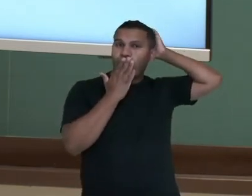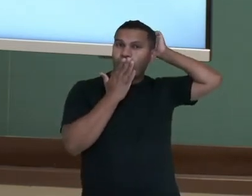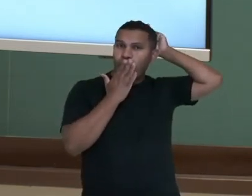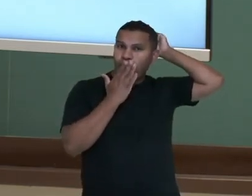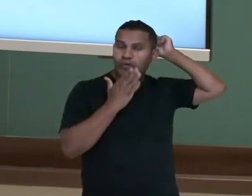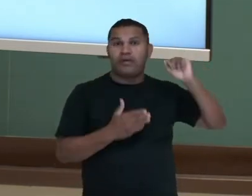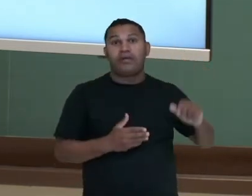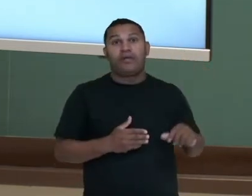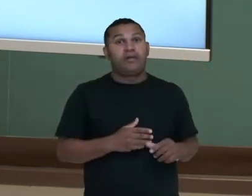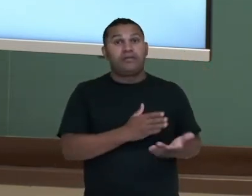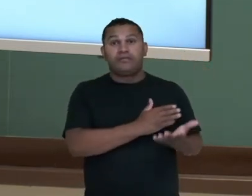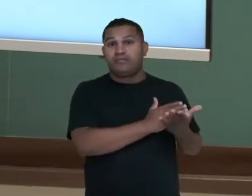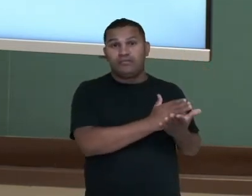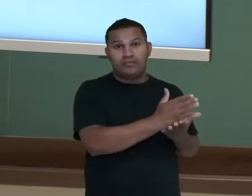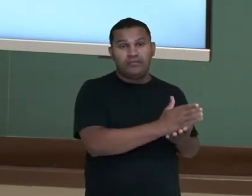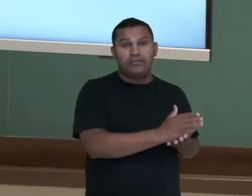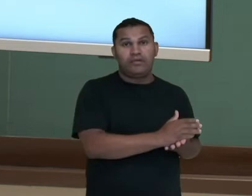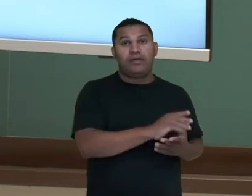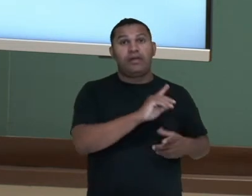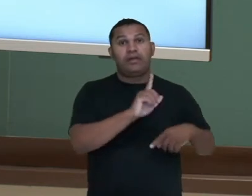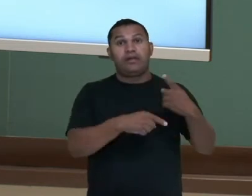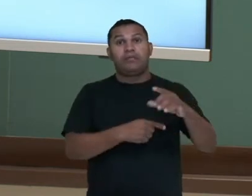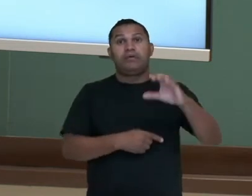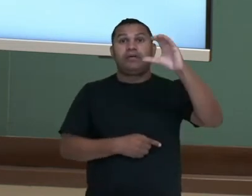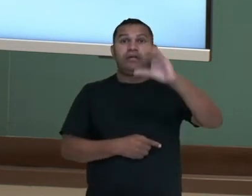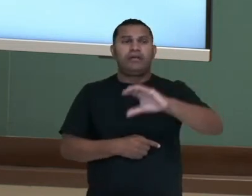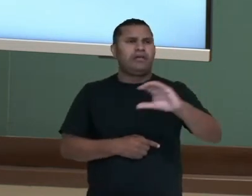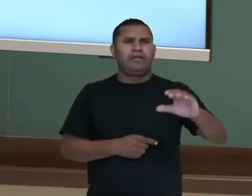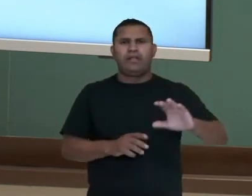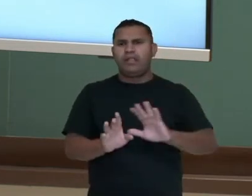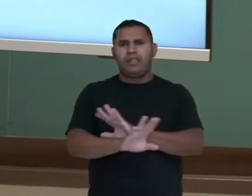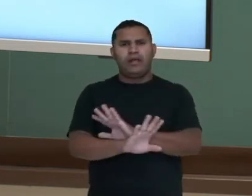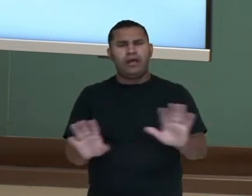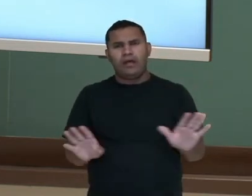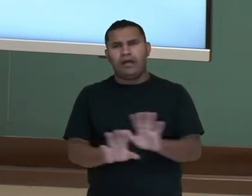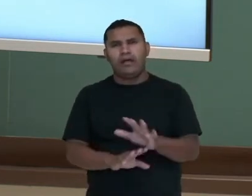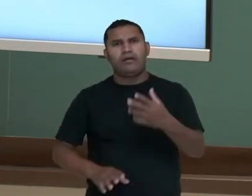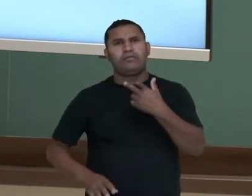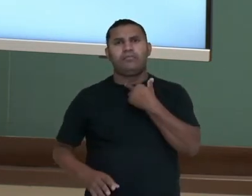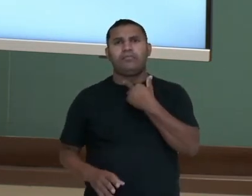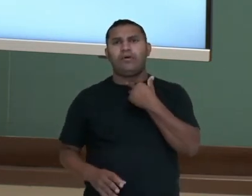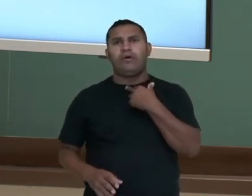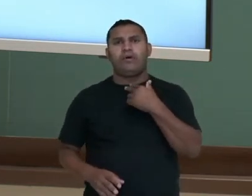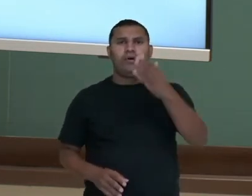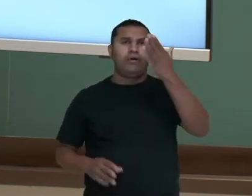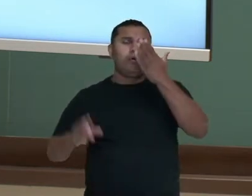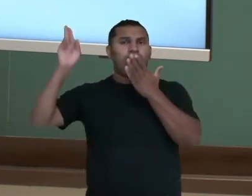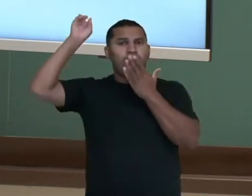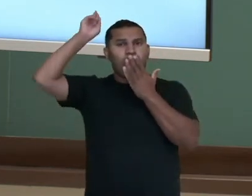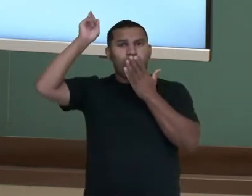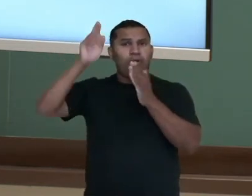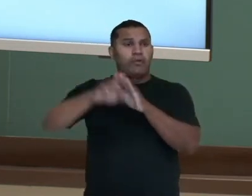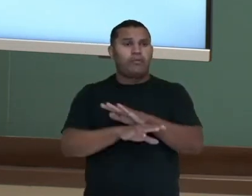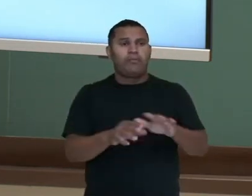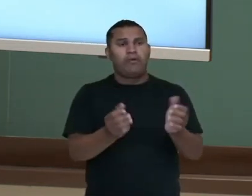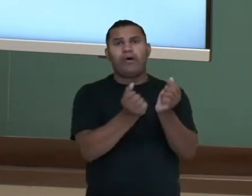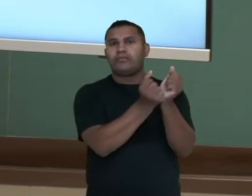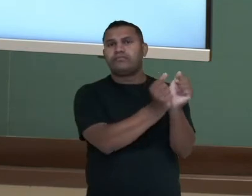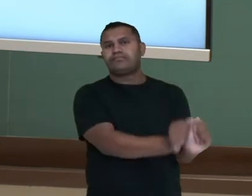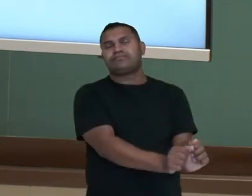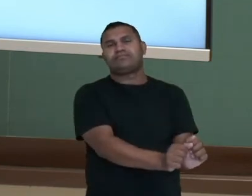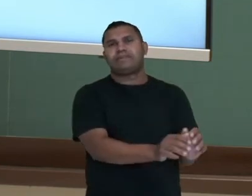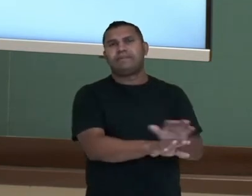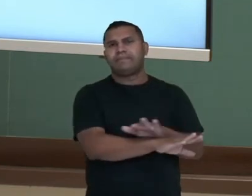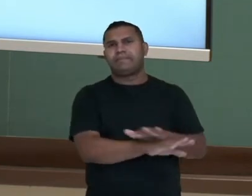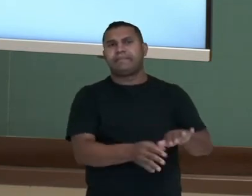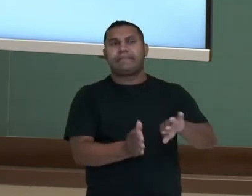se opor à escravização indígena, além de outras questões culturais também. Então passa a ter a introdução